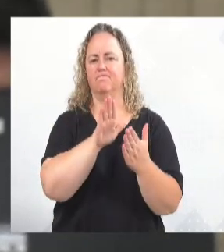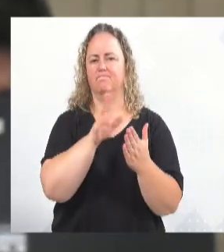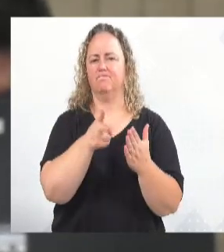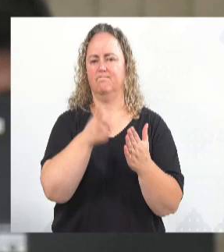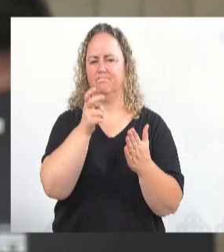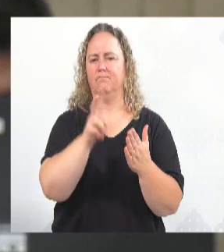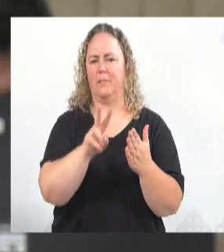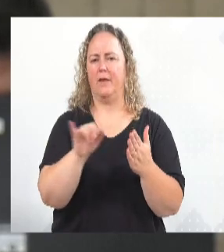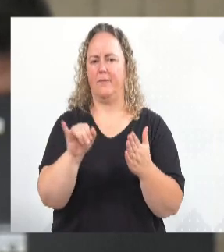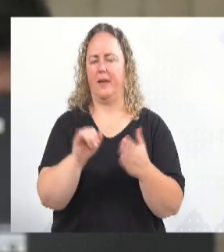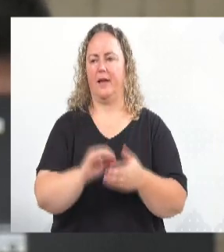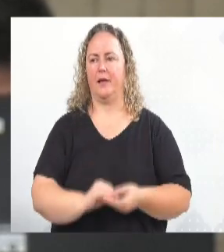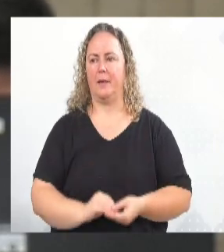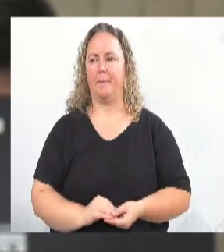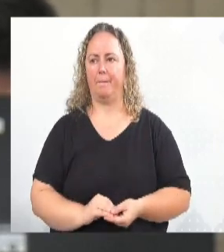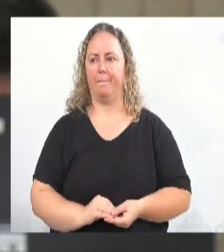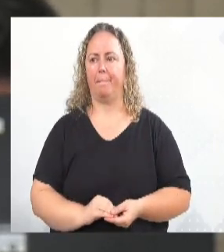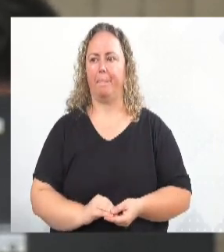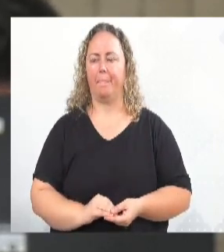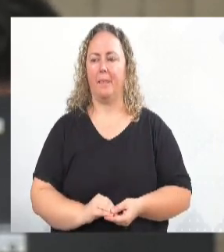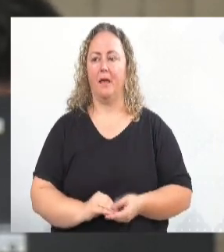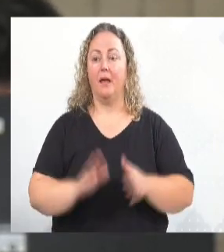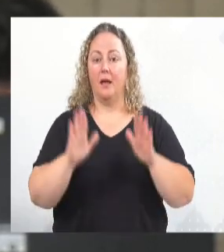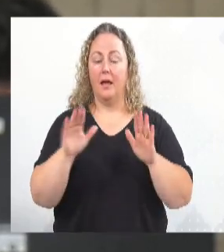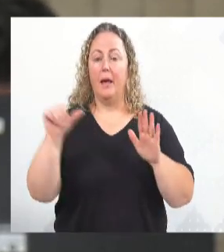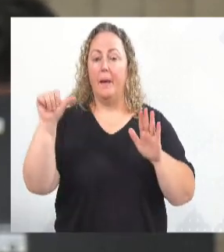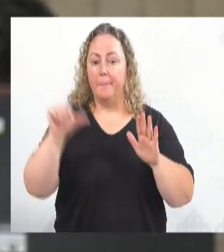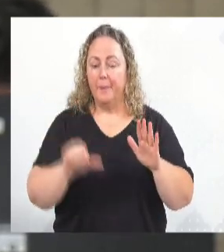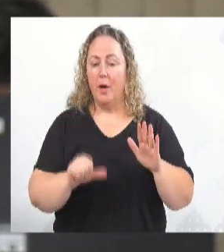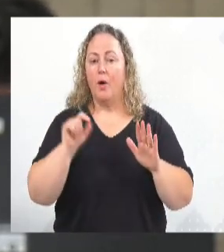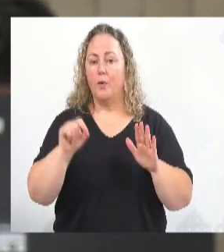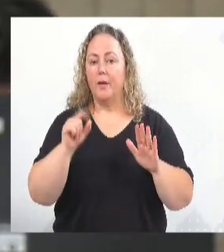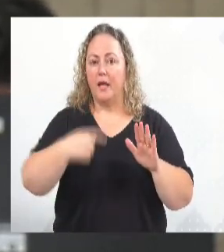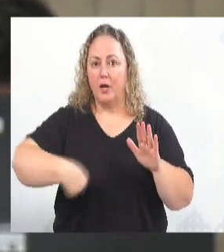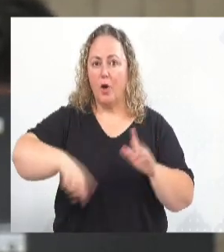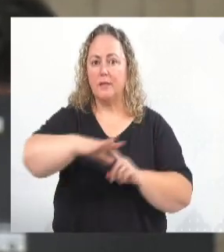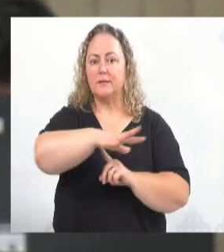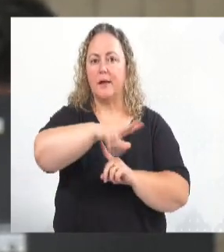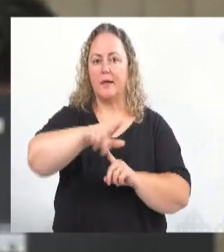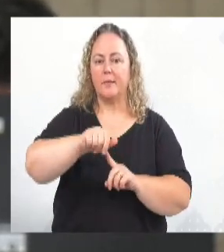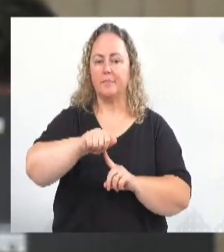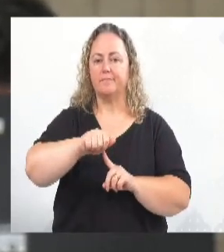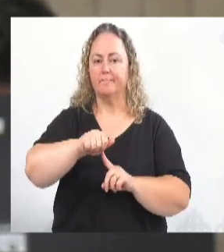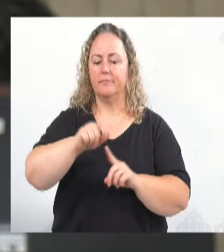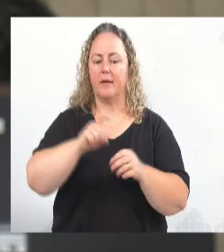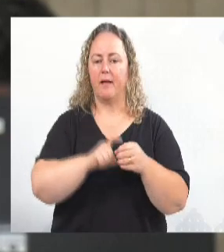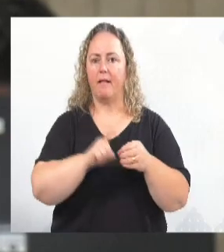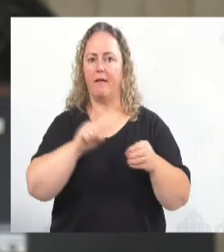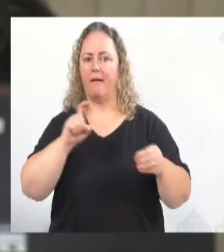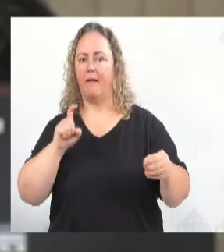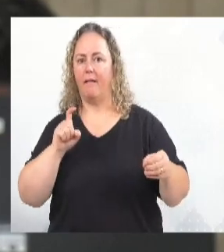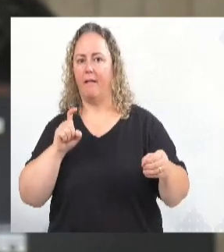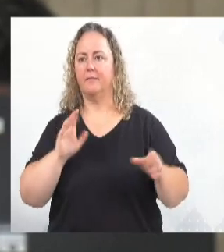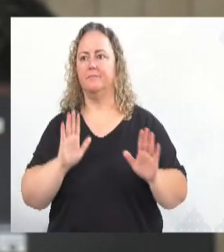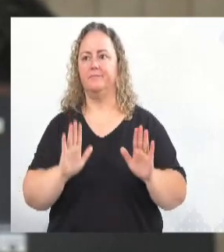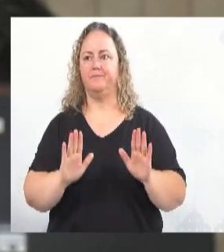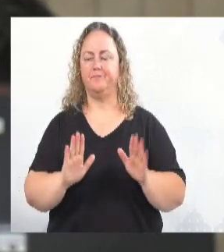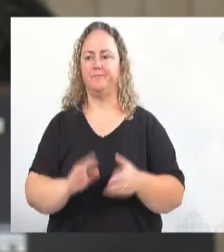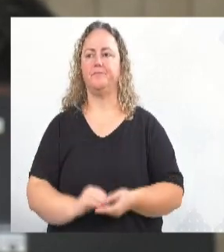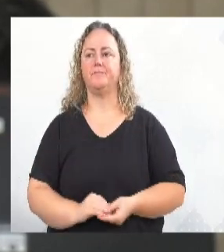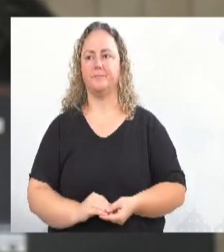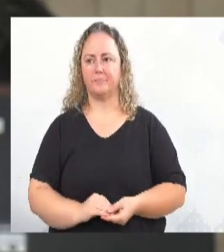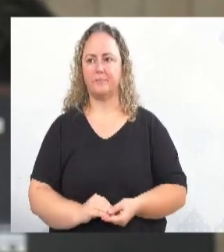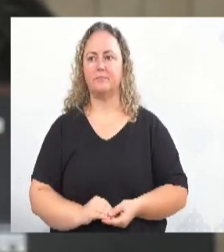pior, porque nós temos a independência do Banco Central, que as pessoas não sabem. Olha a importância da independência do Banco Central. Que este cidadão,